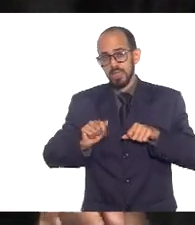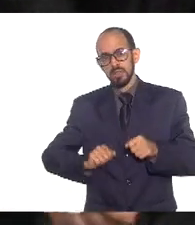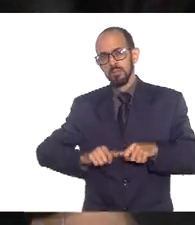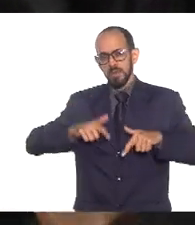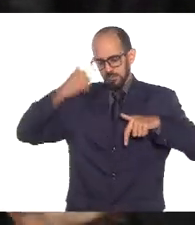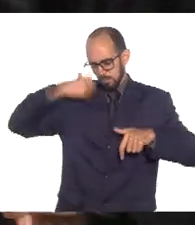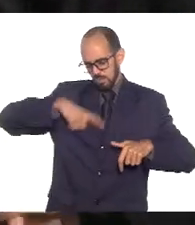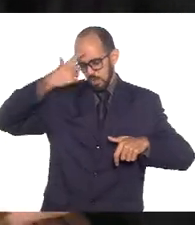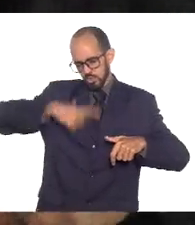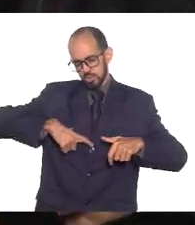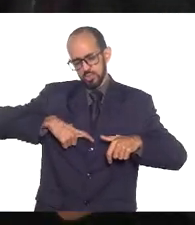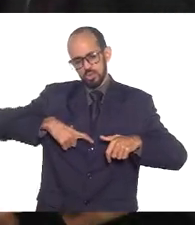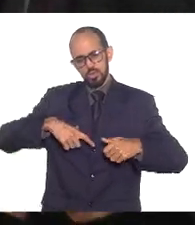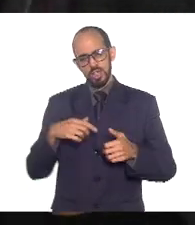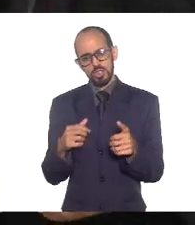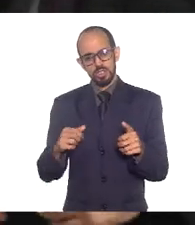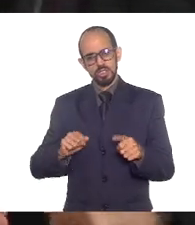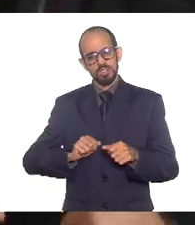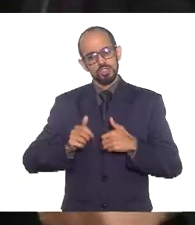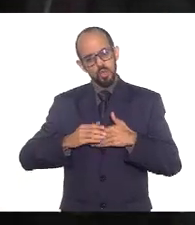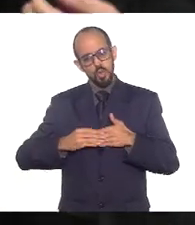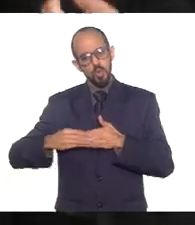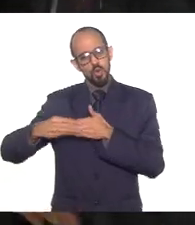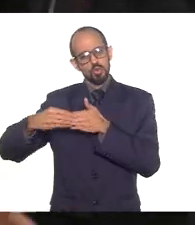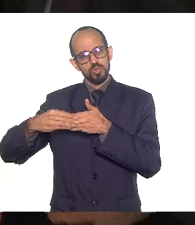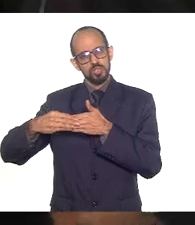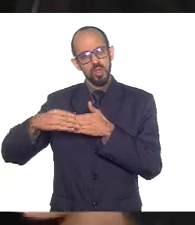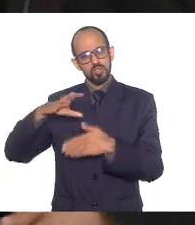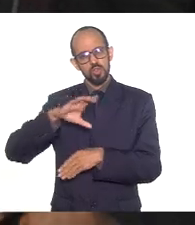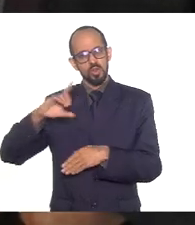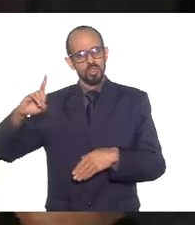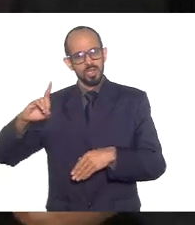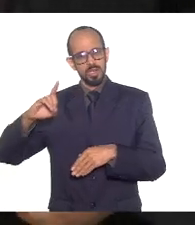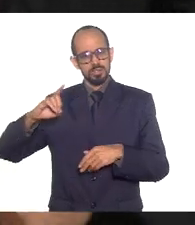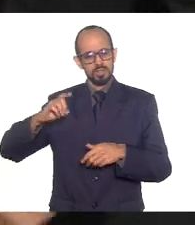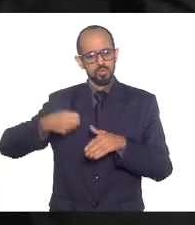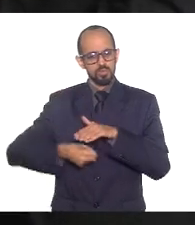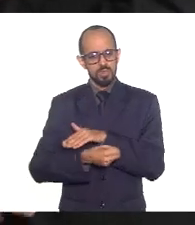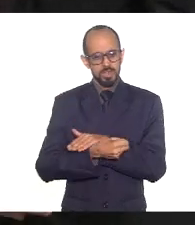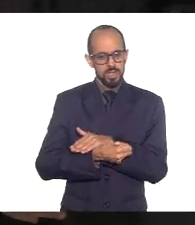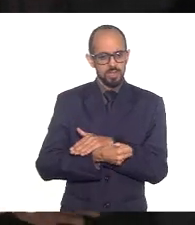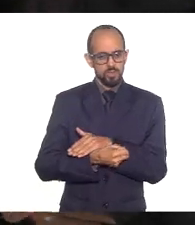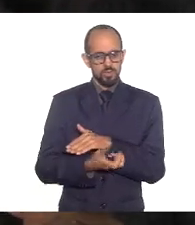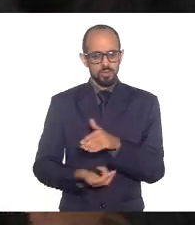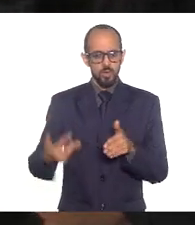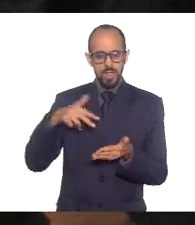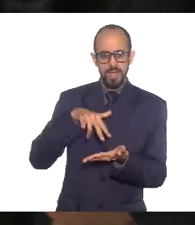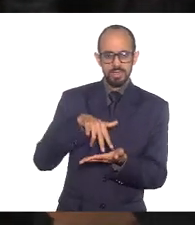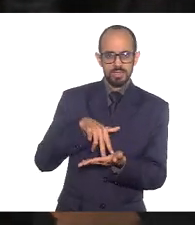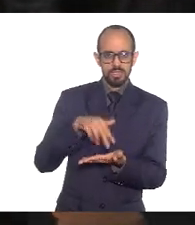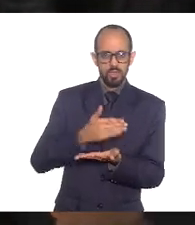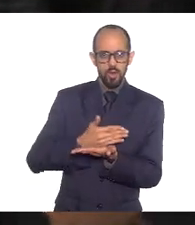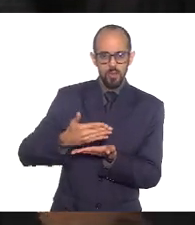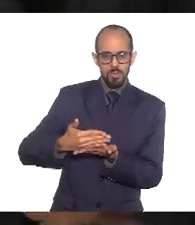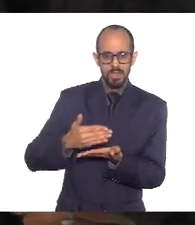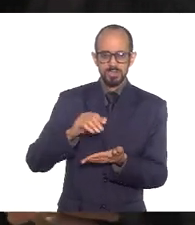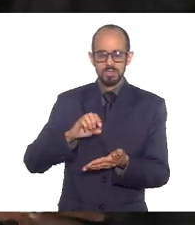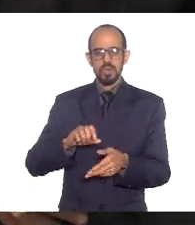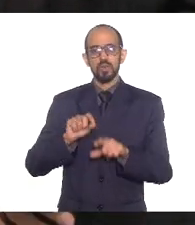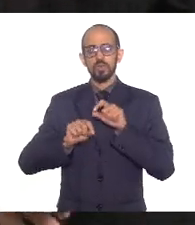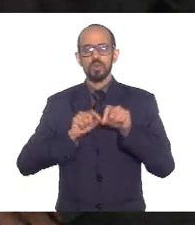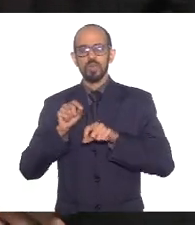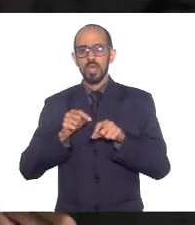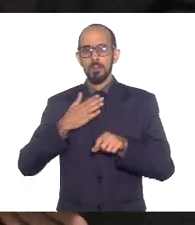extremamente colegiada de condução de coordenação de Mandato estão aqui senhor presidente começa assim